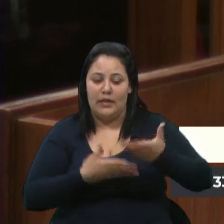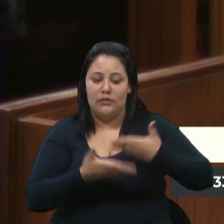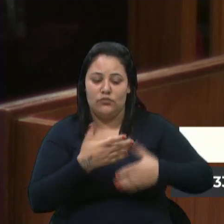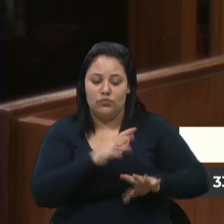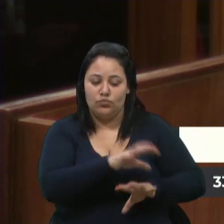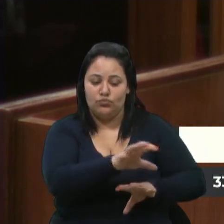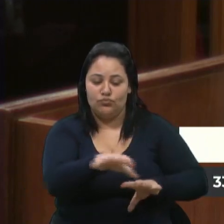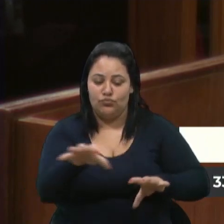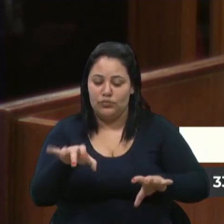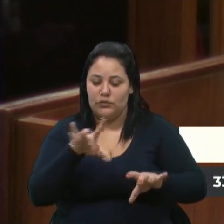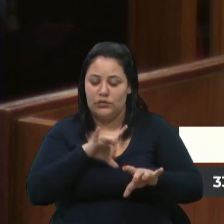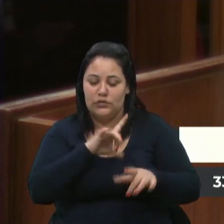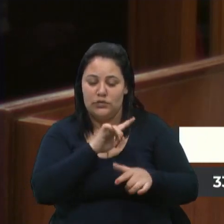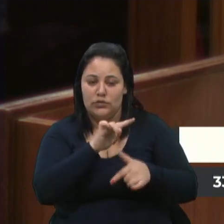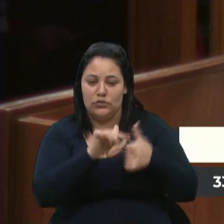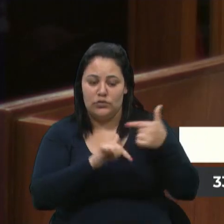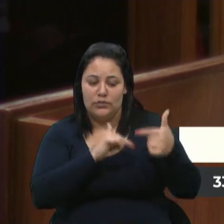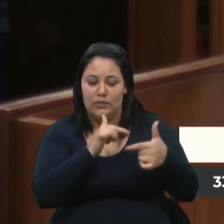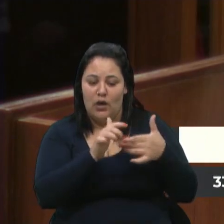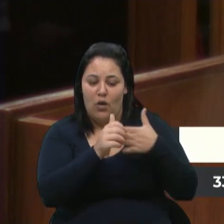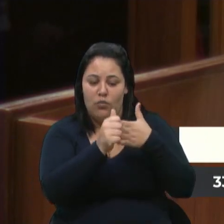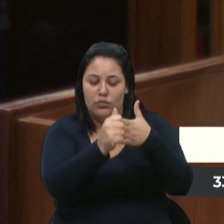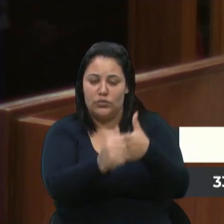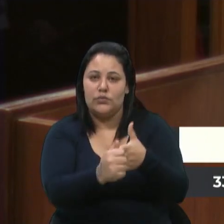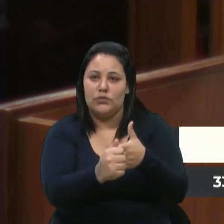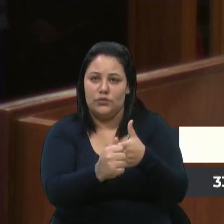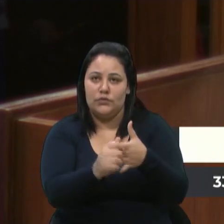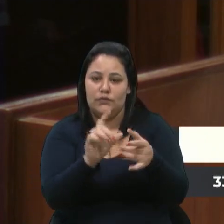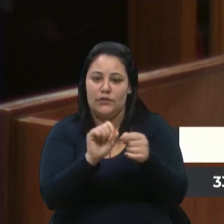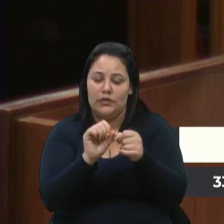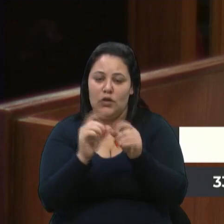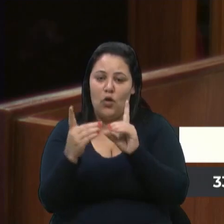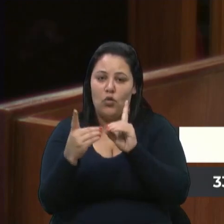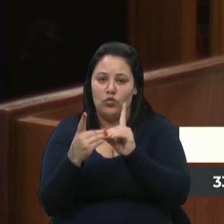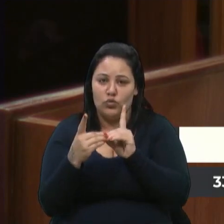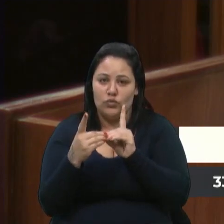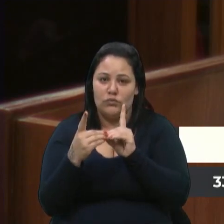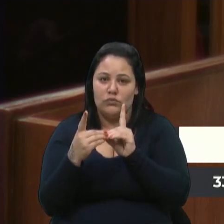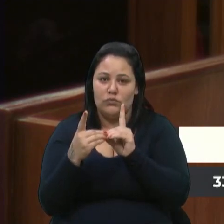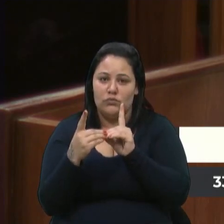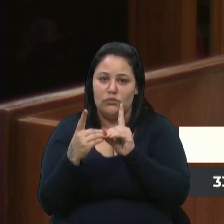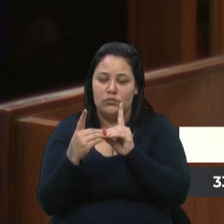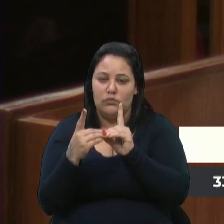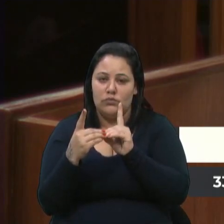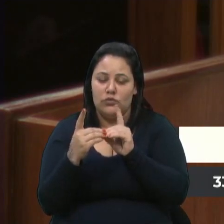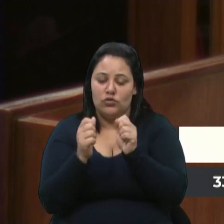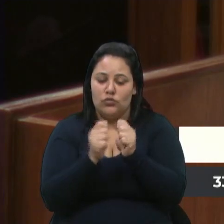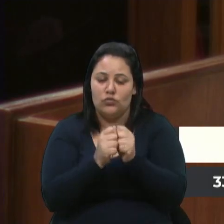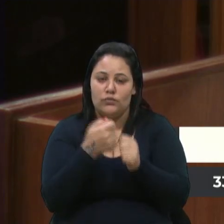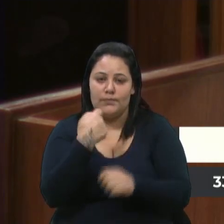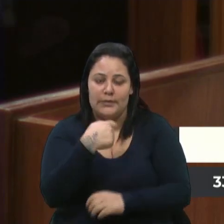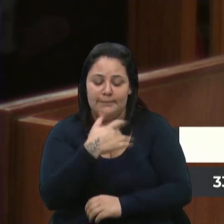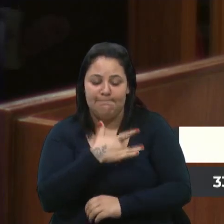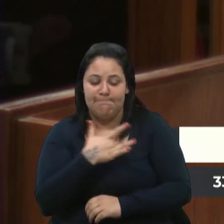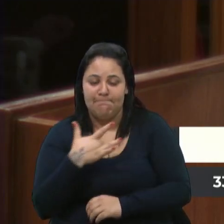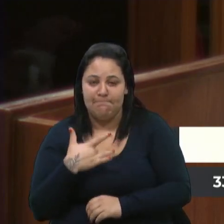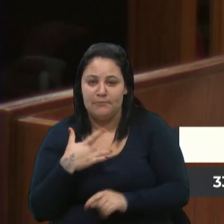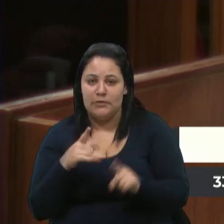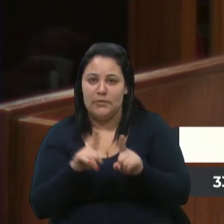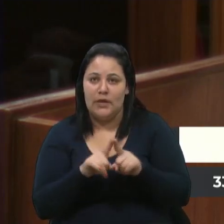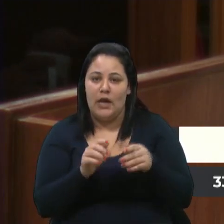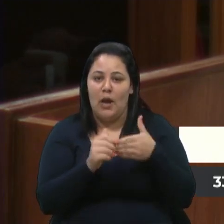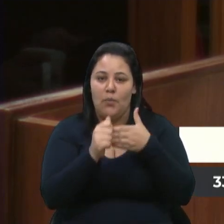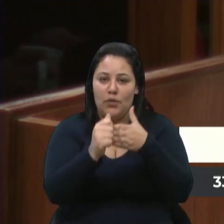um trabalho de acompanhamento dessas pessoas nas suas necessidades em saúde, que